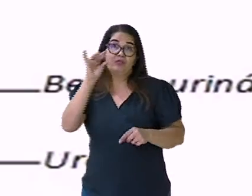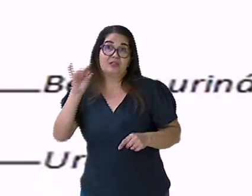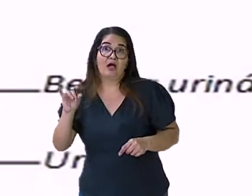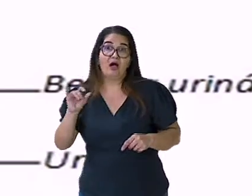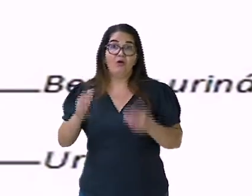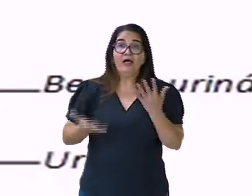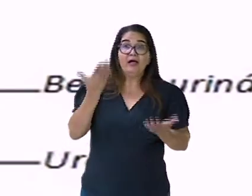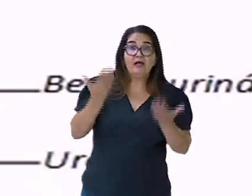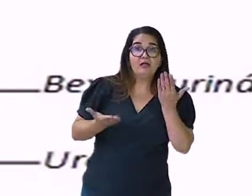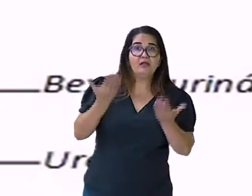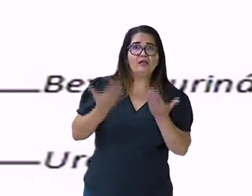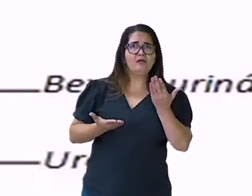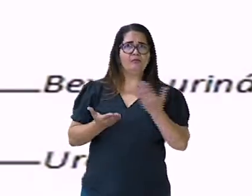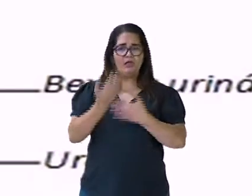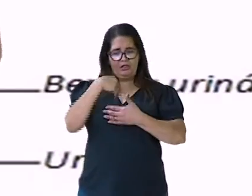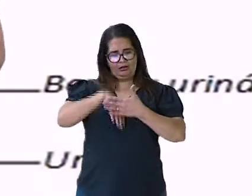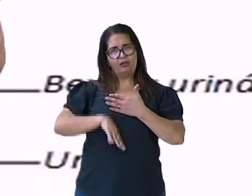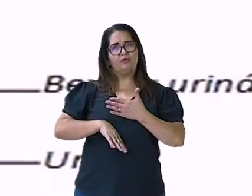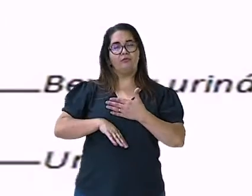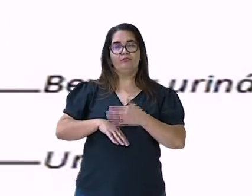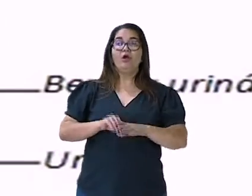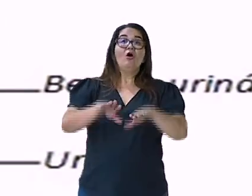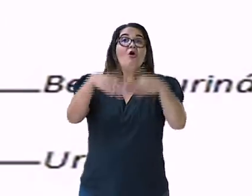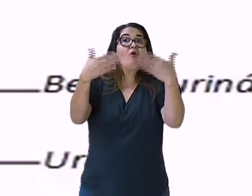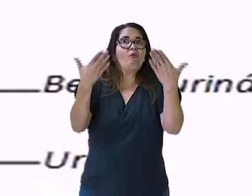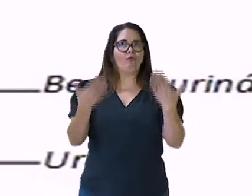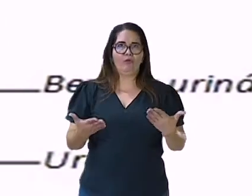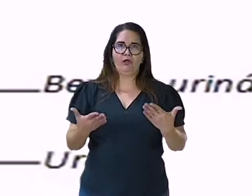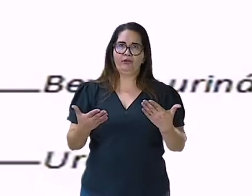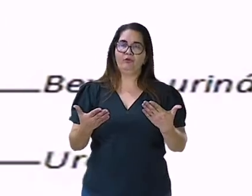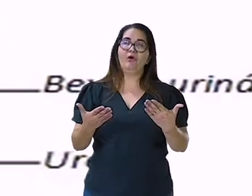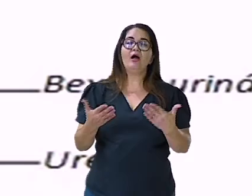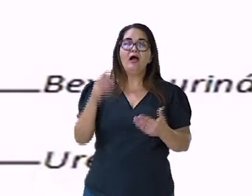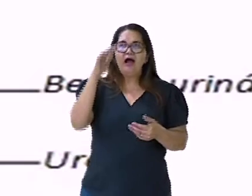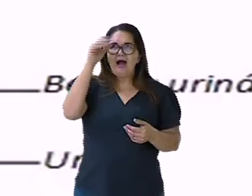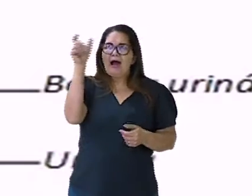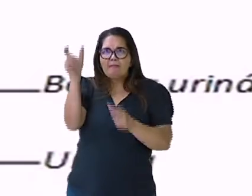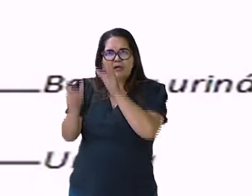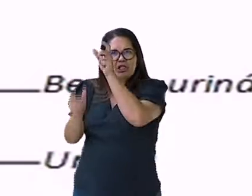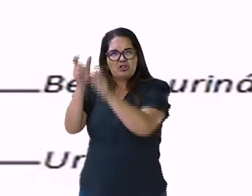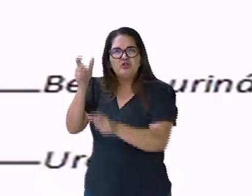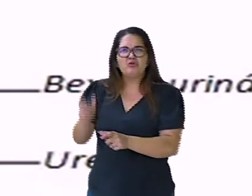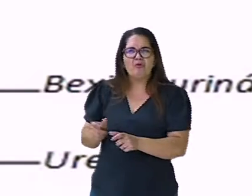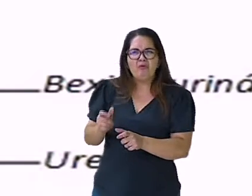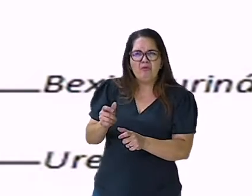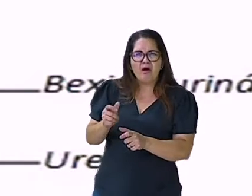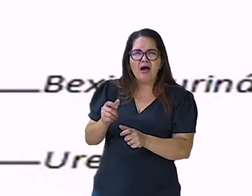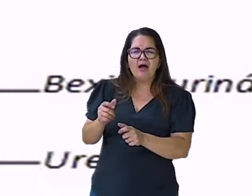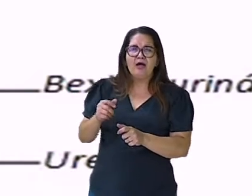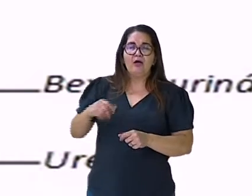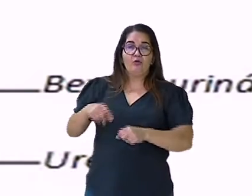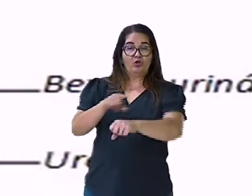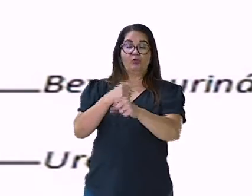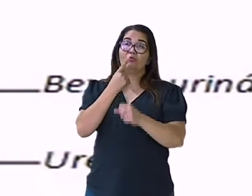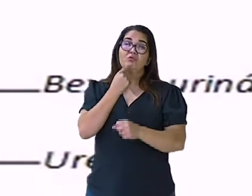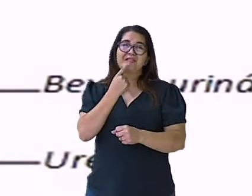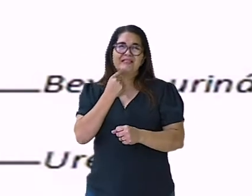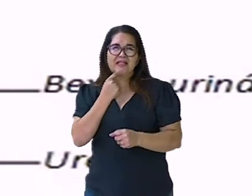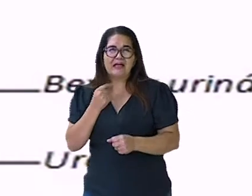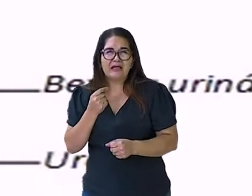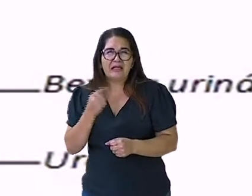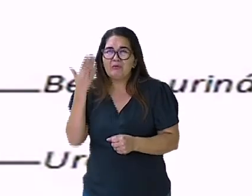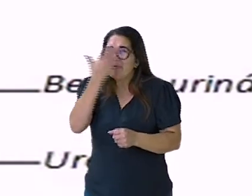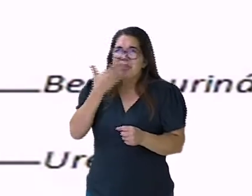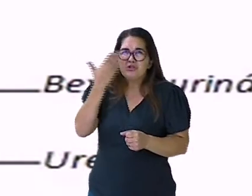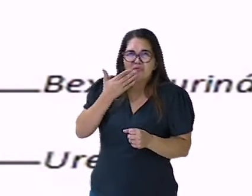sinal de que a pessoa está com diabetes. A proximidade da uretra feminina